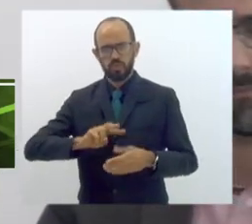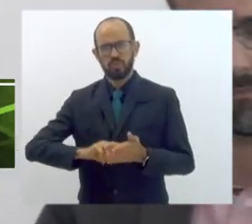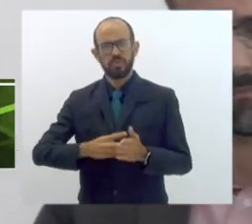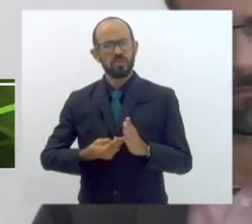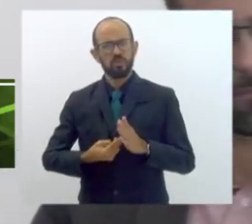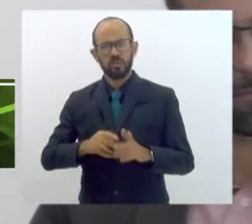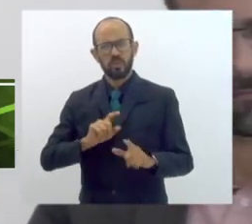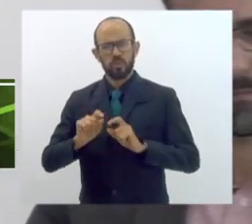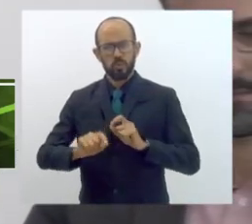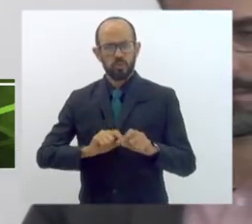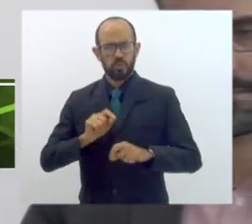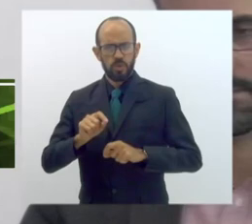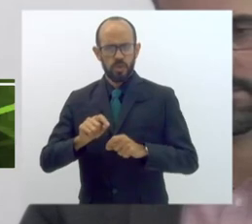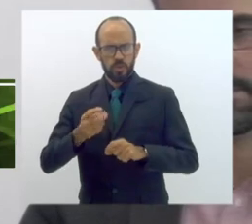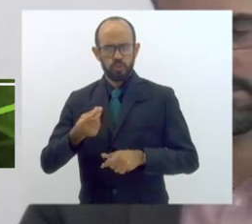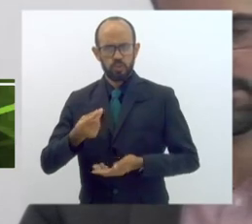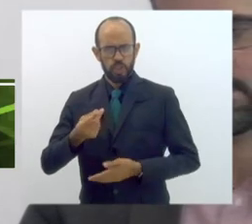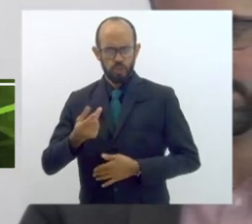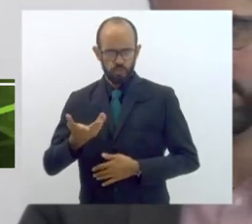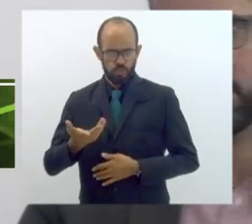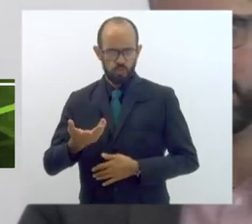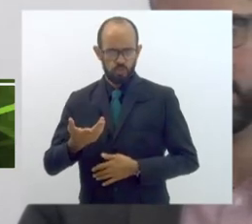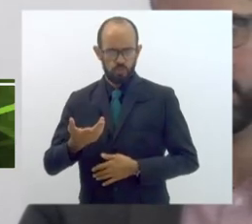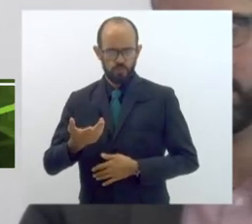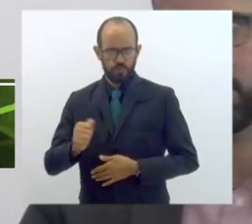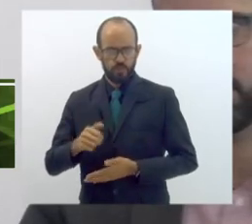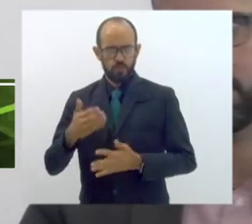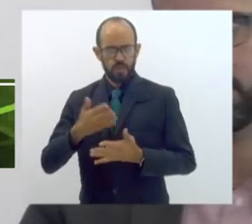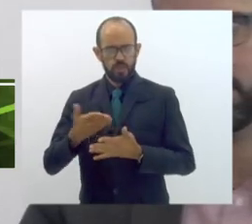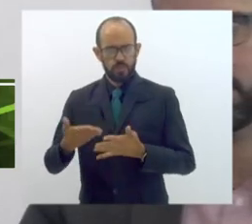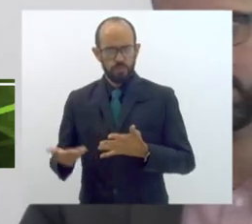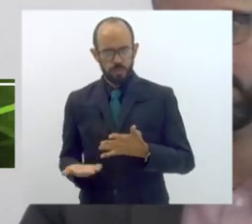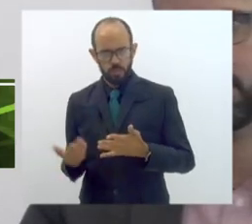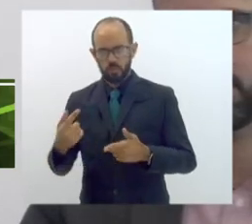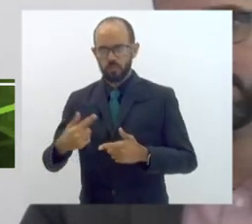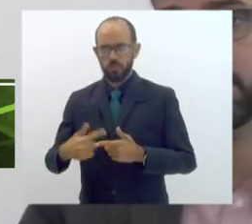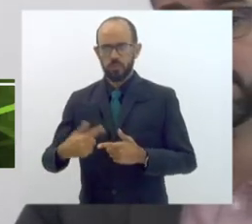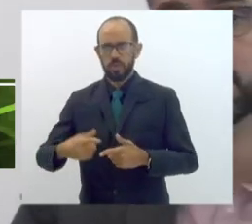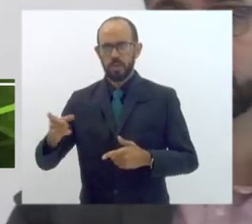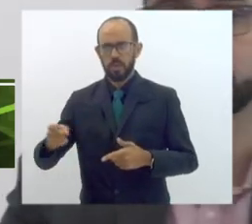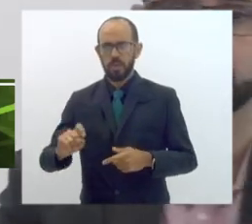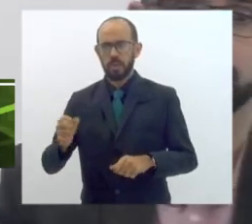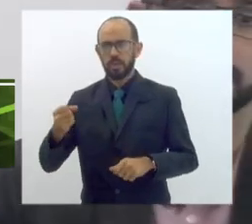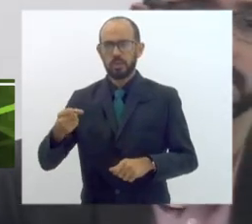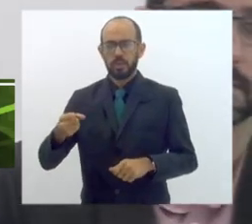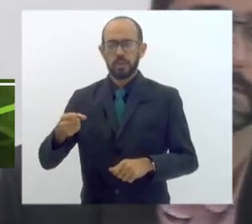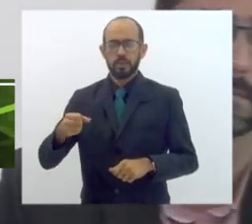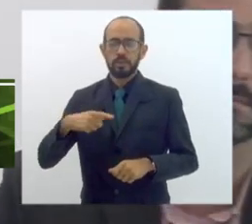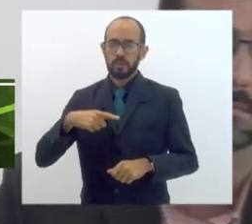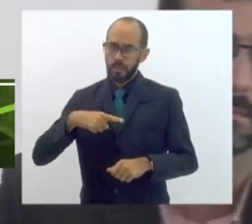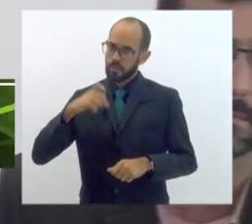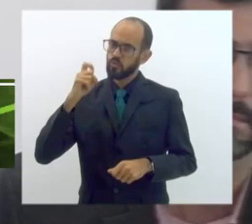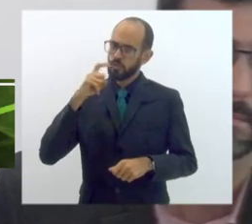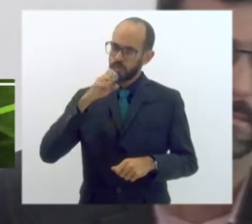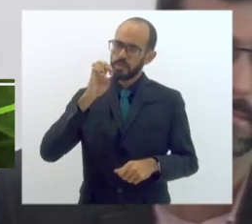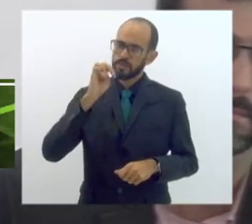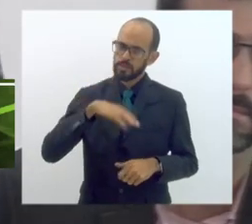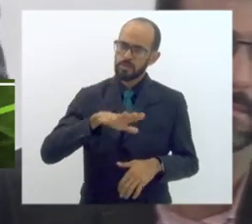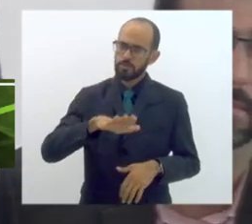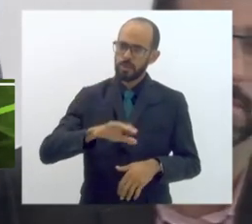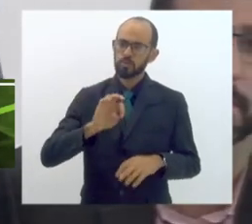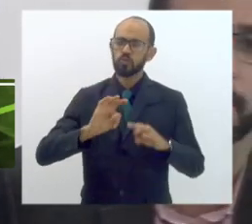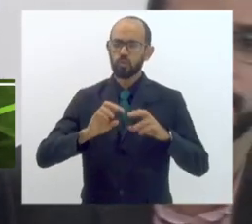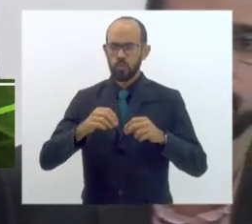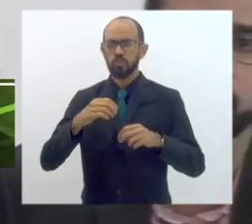Significa recurso, significa financiamento. Porque, com dificuldade ou não, todo mundo que está aqui sabe